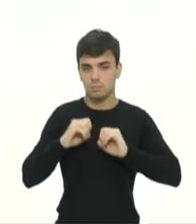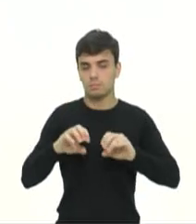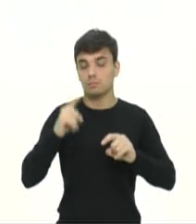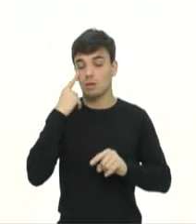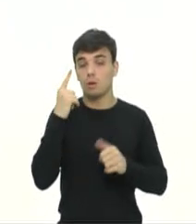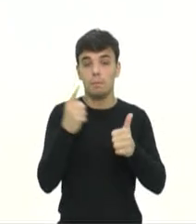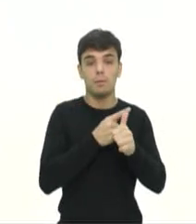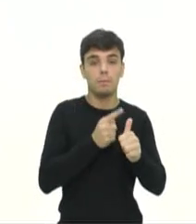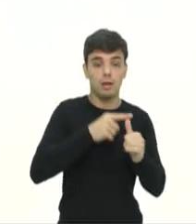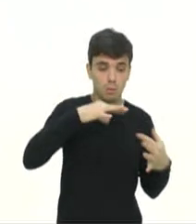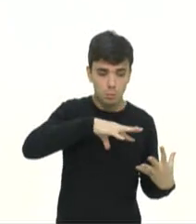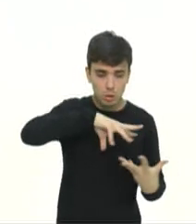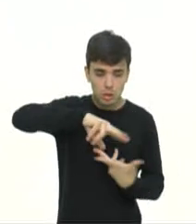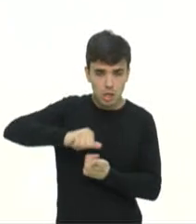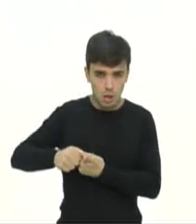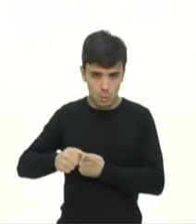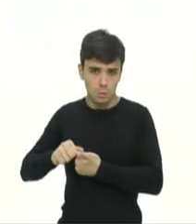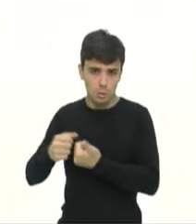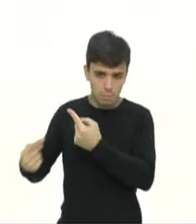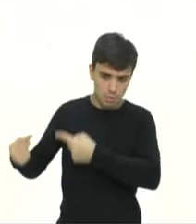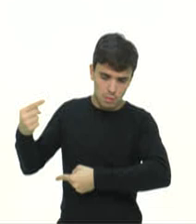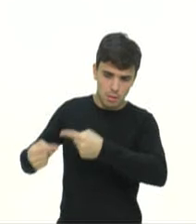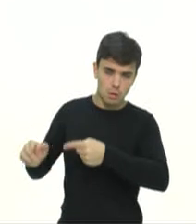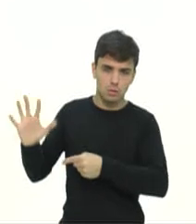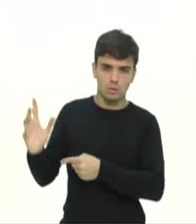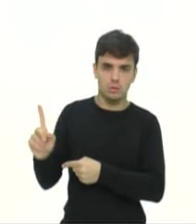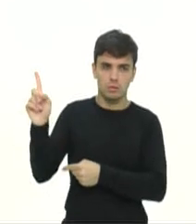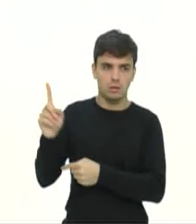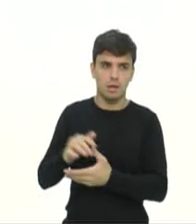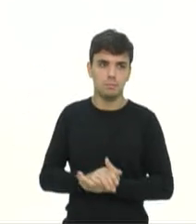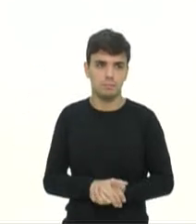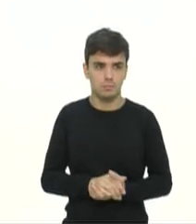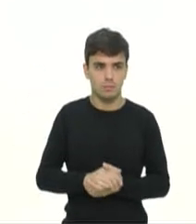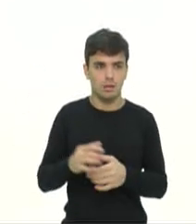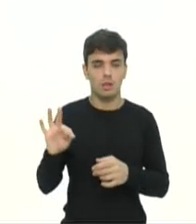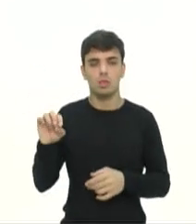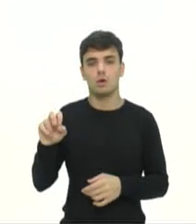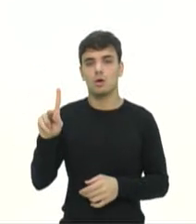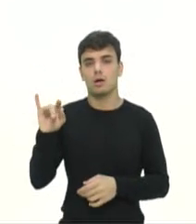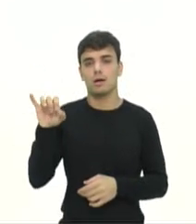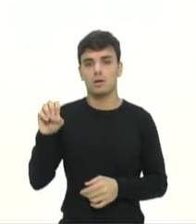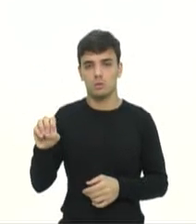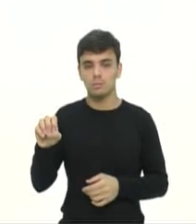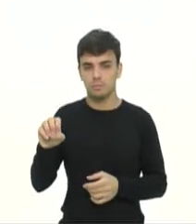karatê foi realizado em 1970 em Tóquio, com a participação de 33